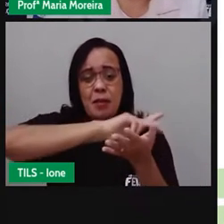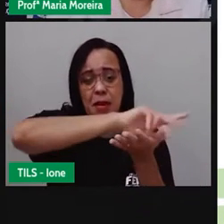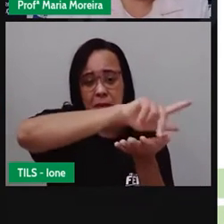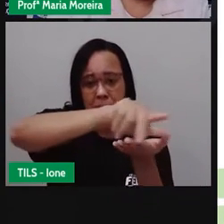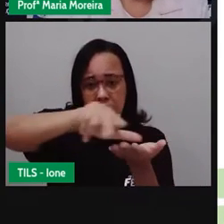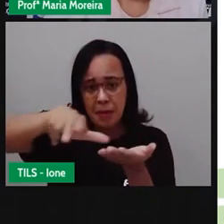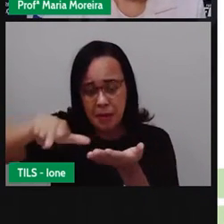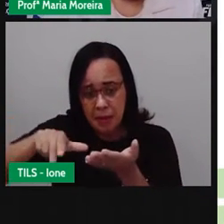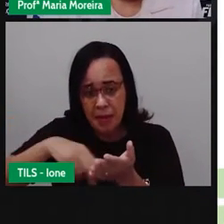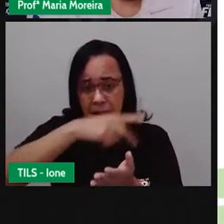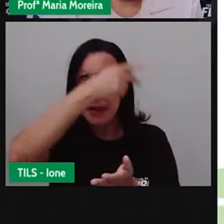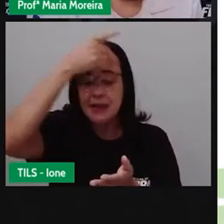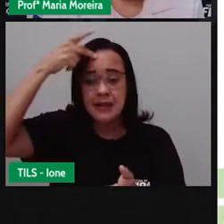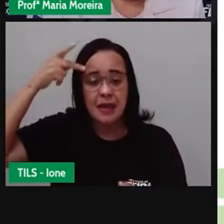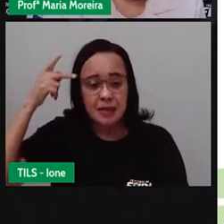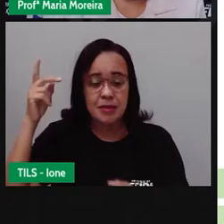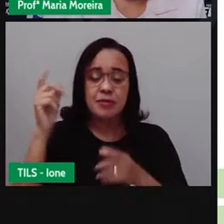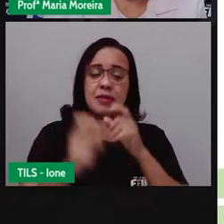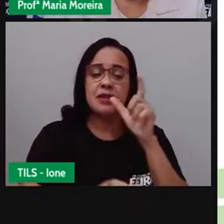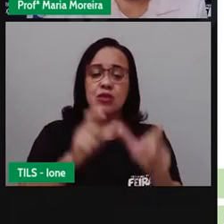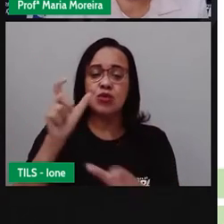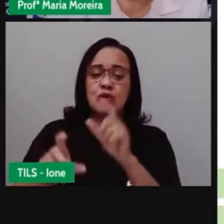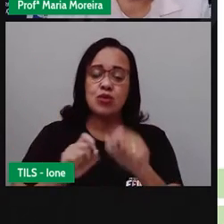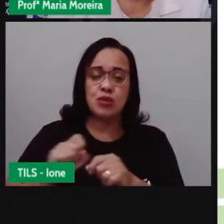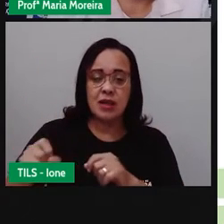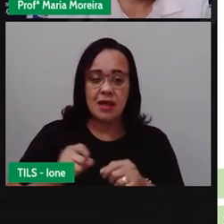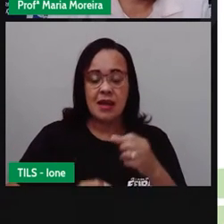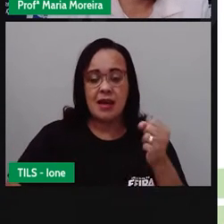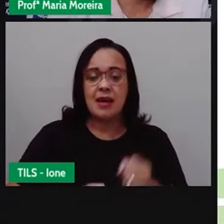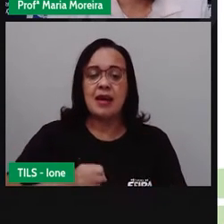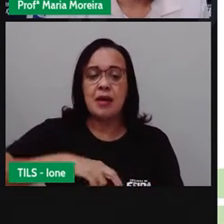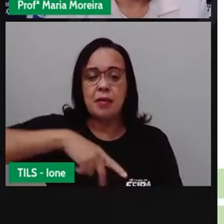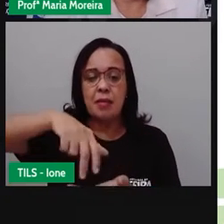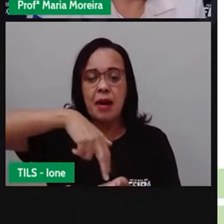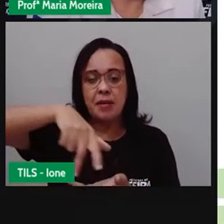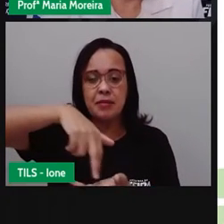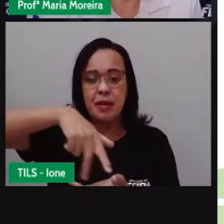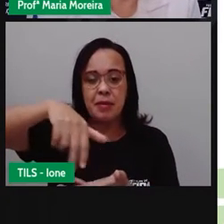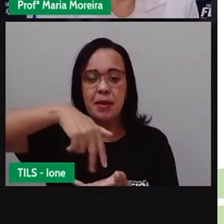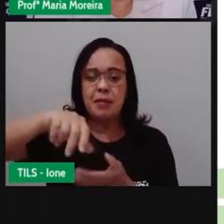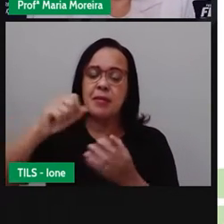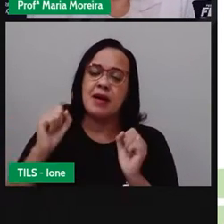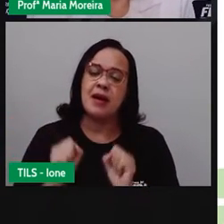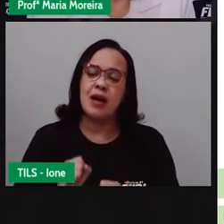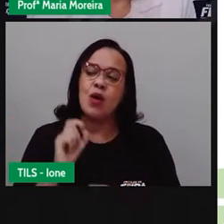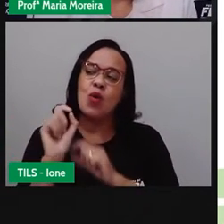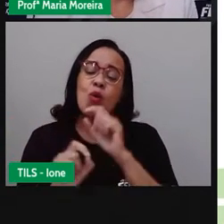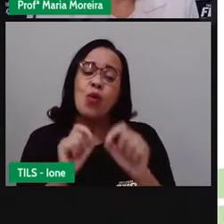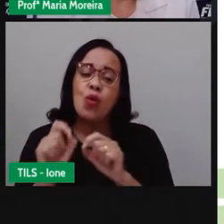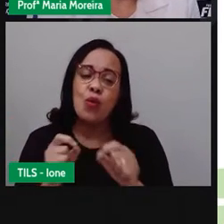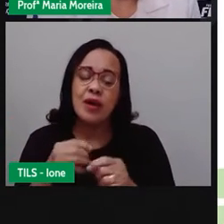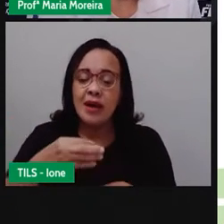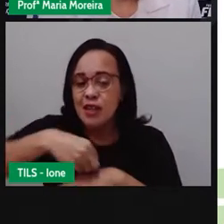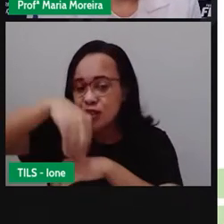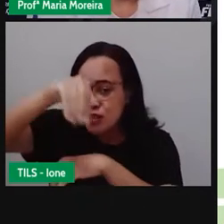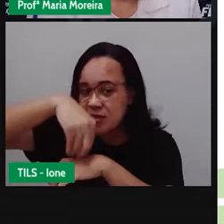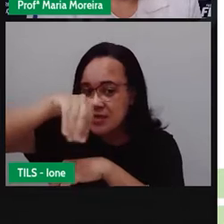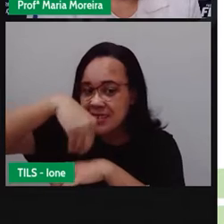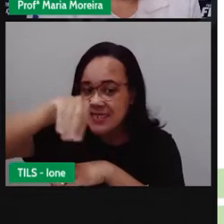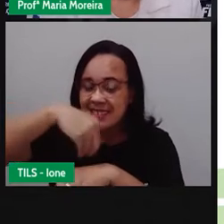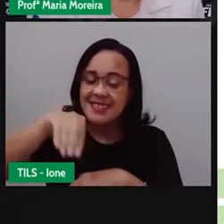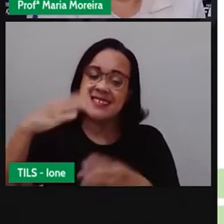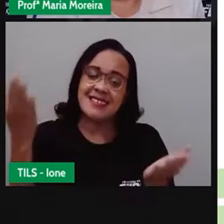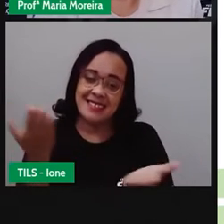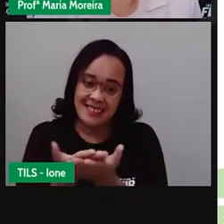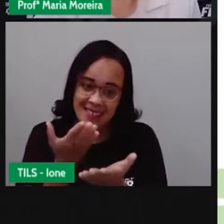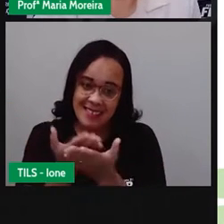meios de transporte só nessa imagem. Será que isso é um spoiler? Será que eu estou dando dica da nossa aula de hoje? O que